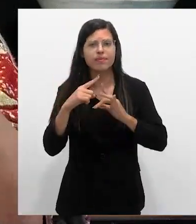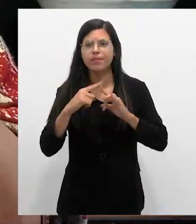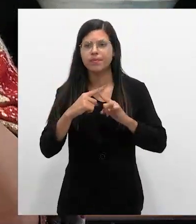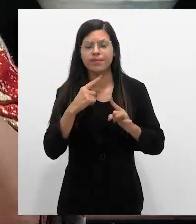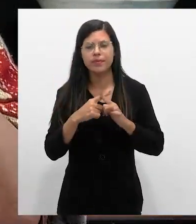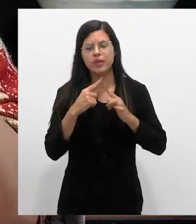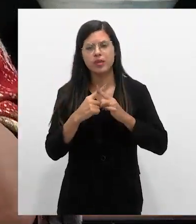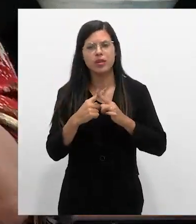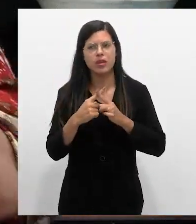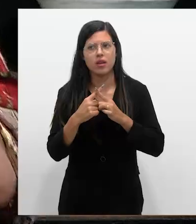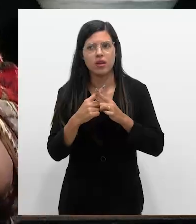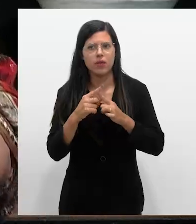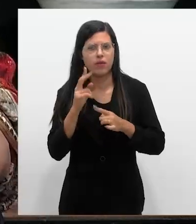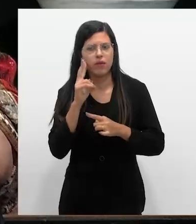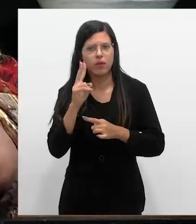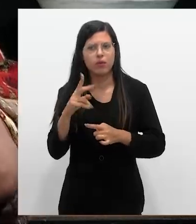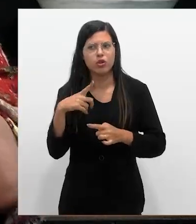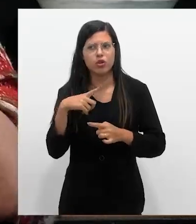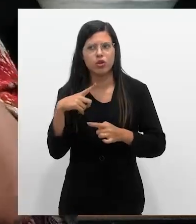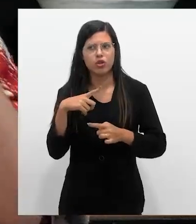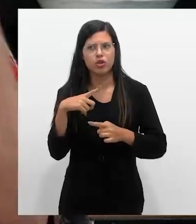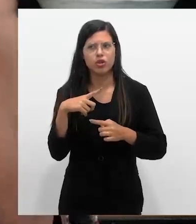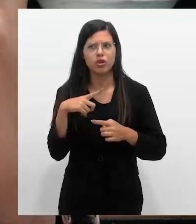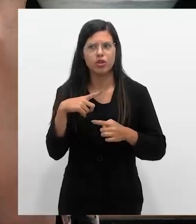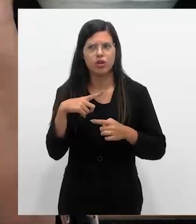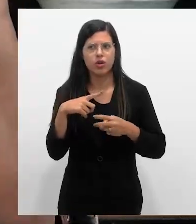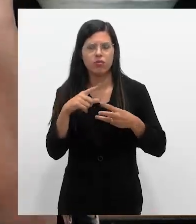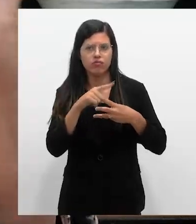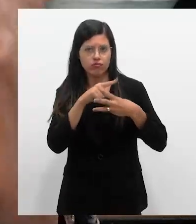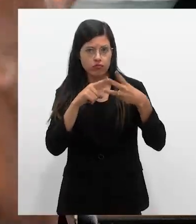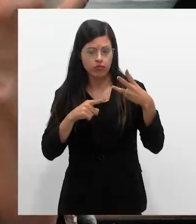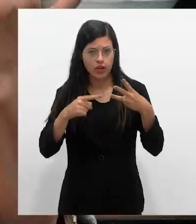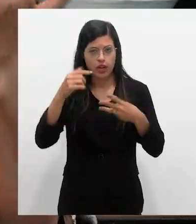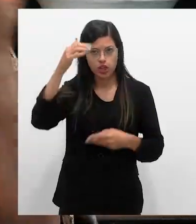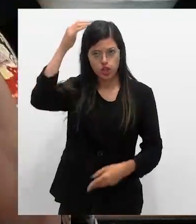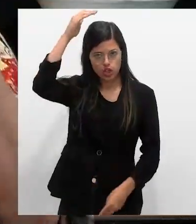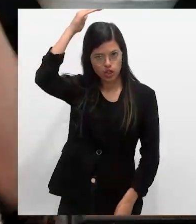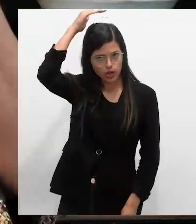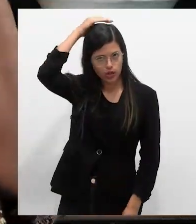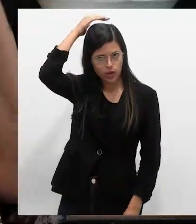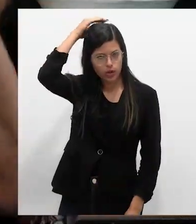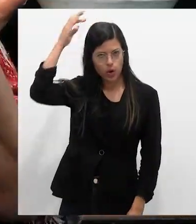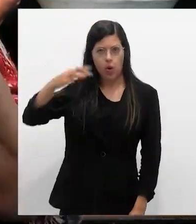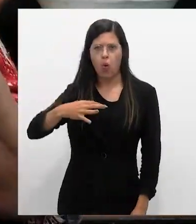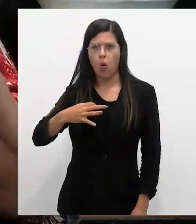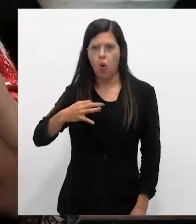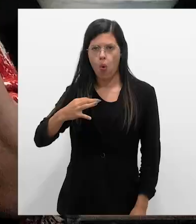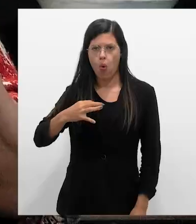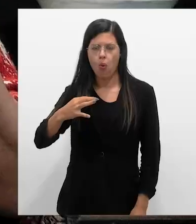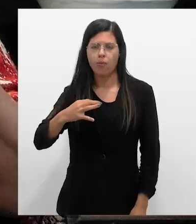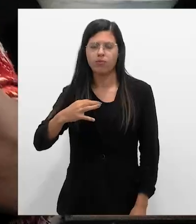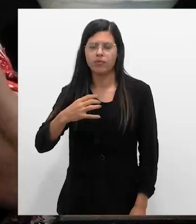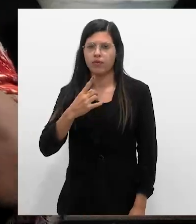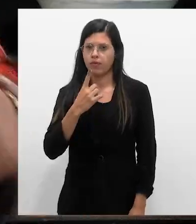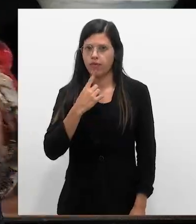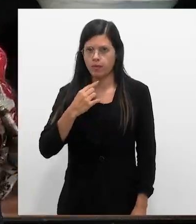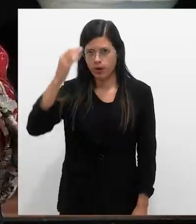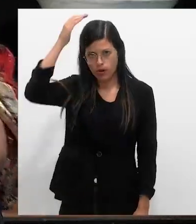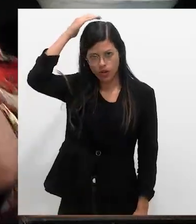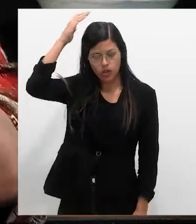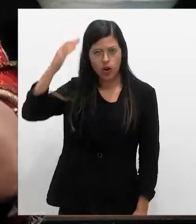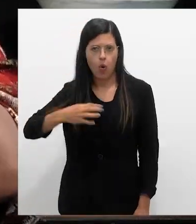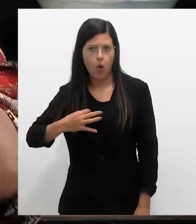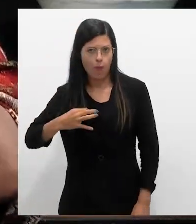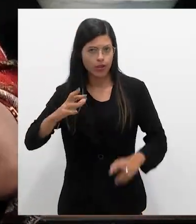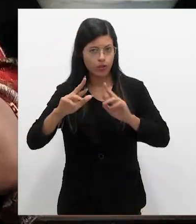que tinham 3 cardeais com roupas diferentes, então eram de outras,